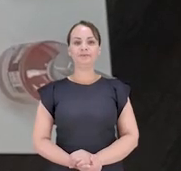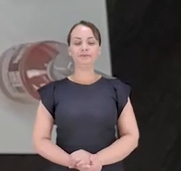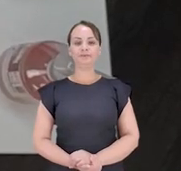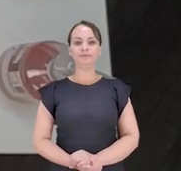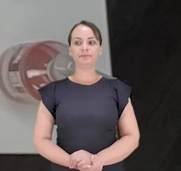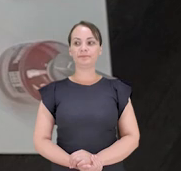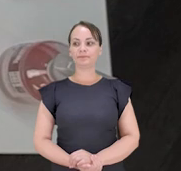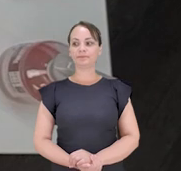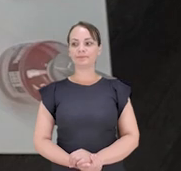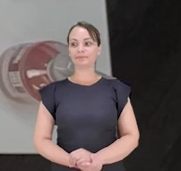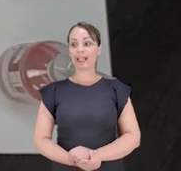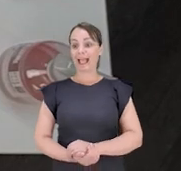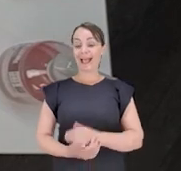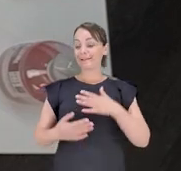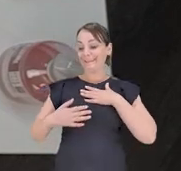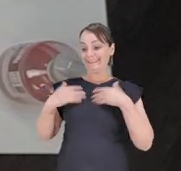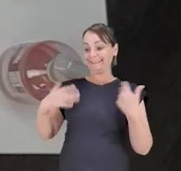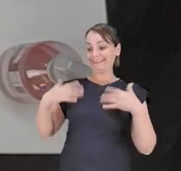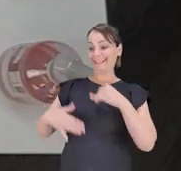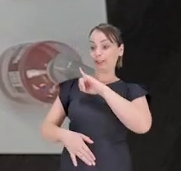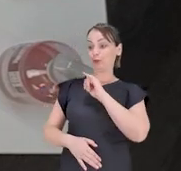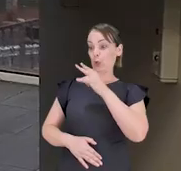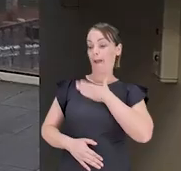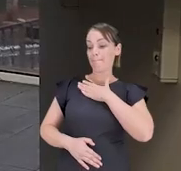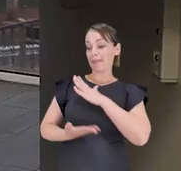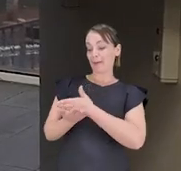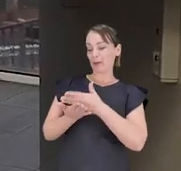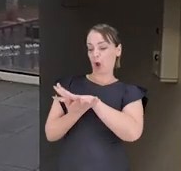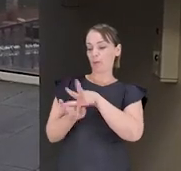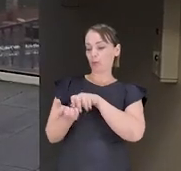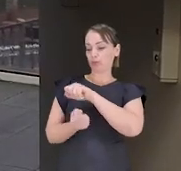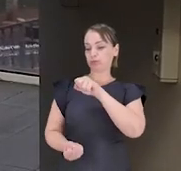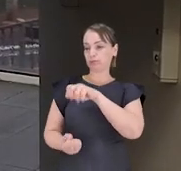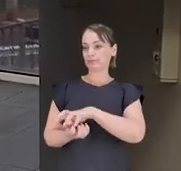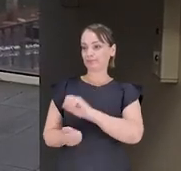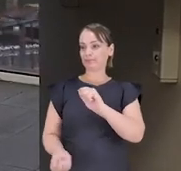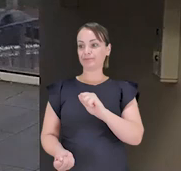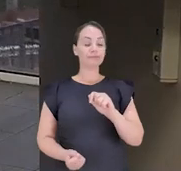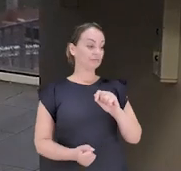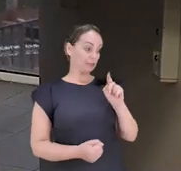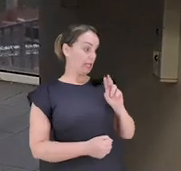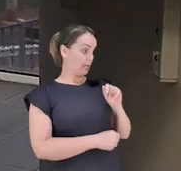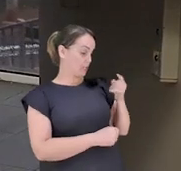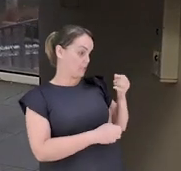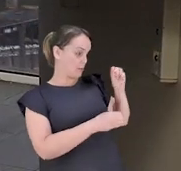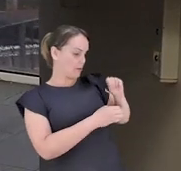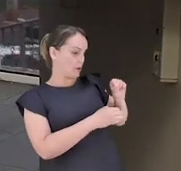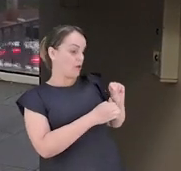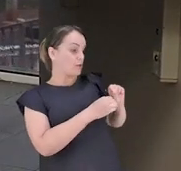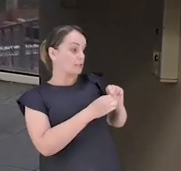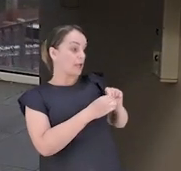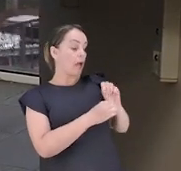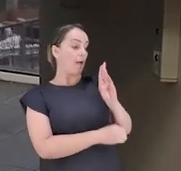Ai, Ju, tá pegando forma agora, tá aumentando. Aí, essa textura aí que eu coloquei a clay pra você, tá deixando uma